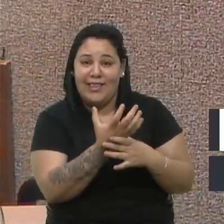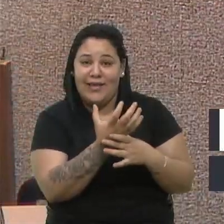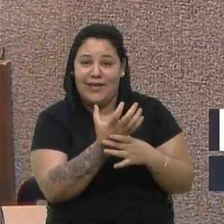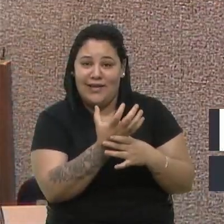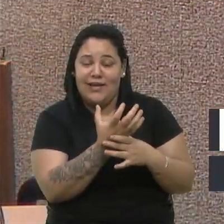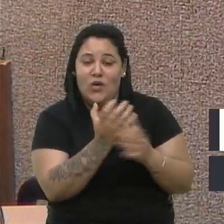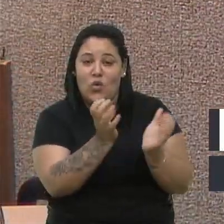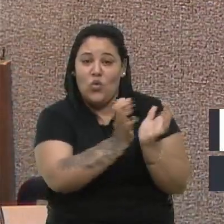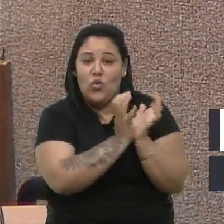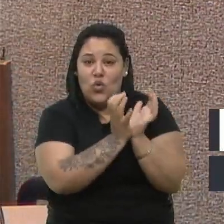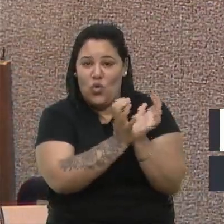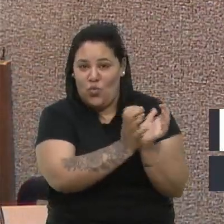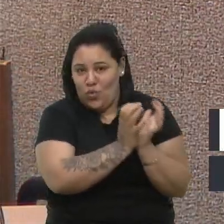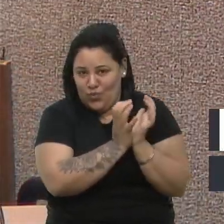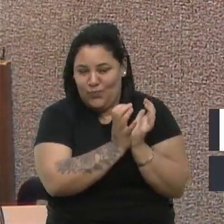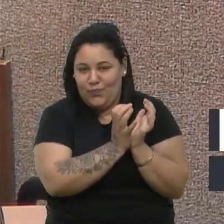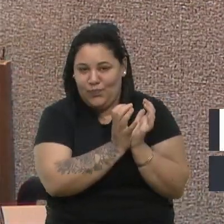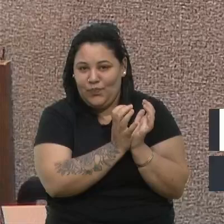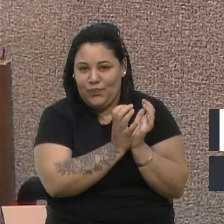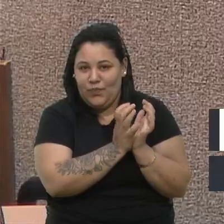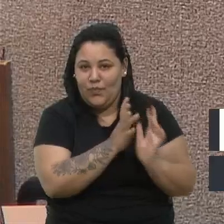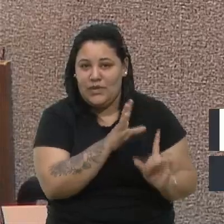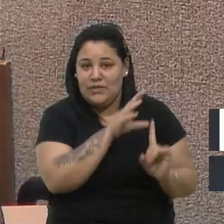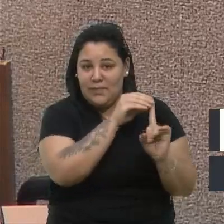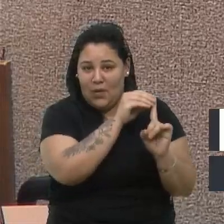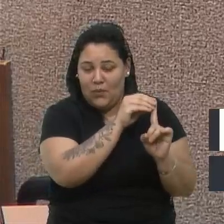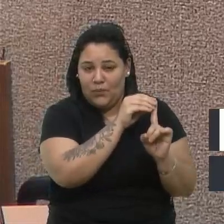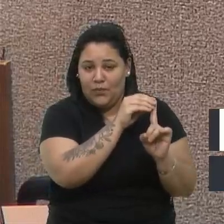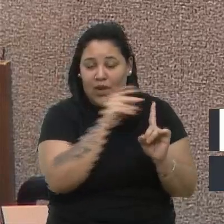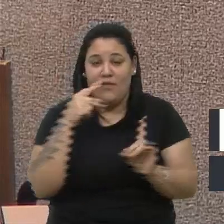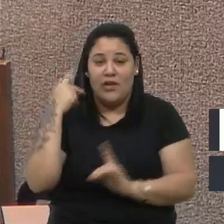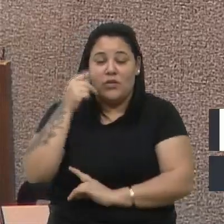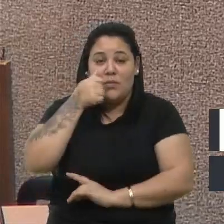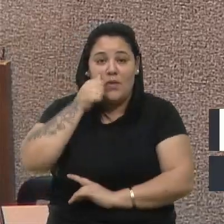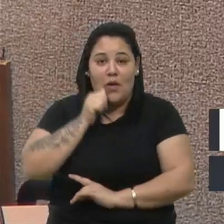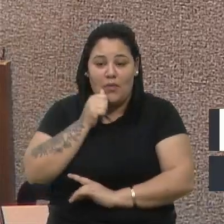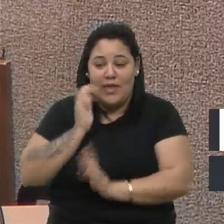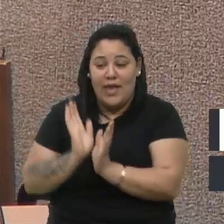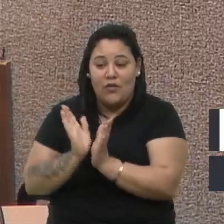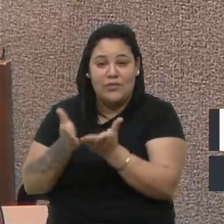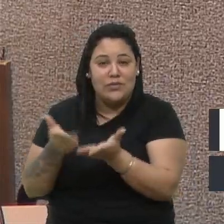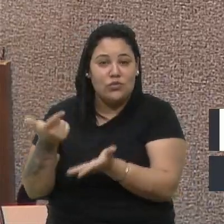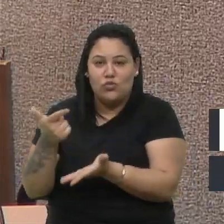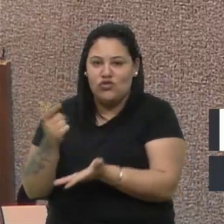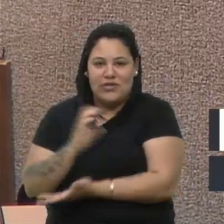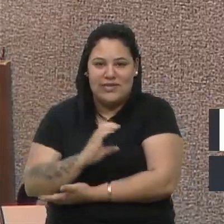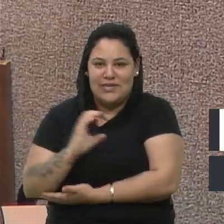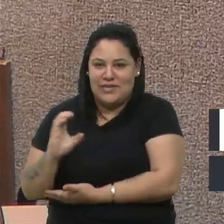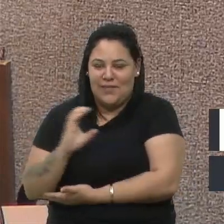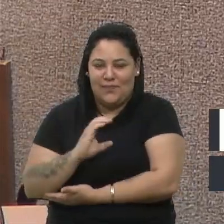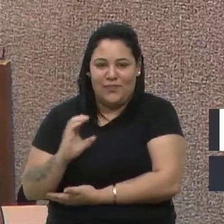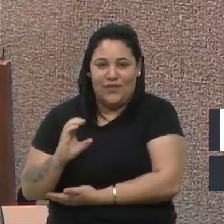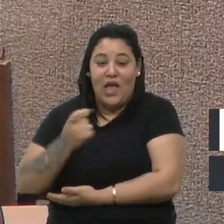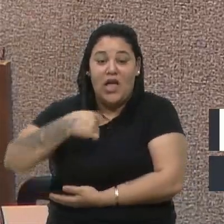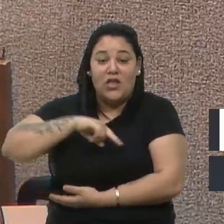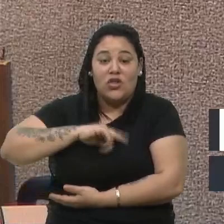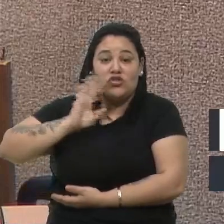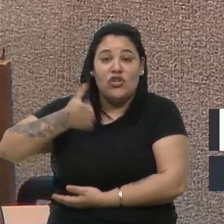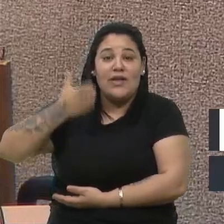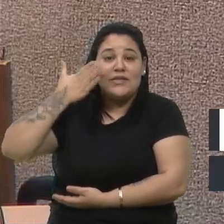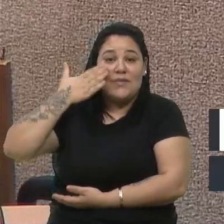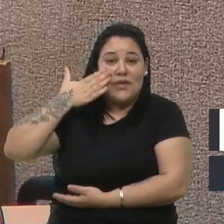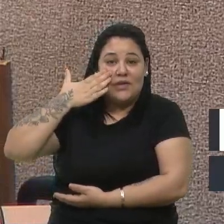pela a então vereadora Paula Iores, e essa comissão ficou sem CC. E a gente sabia do trabalho e do